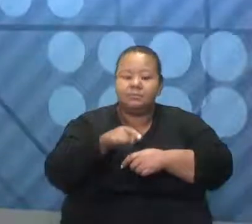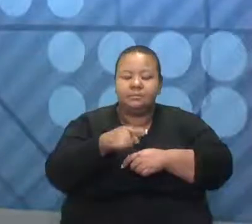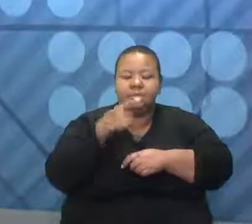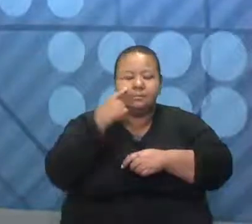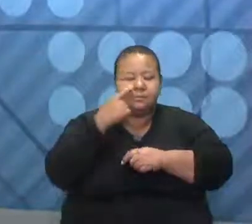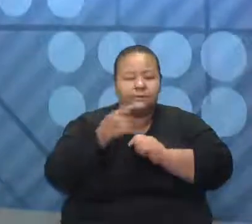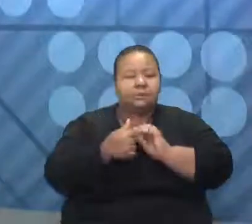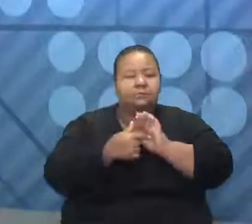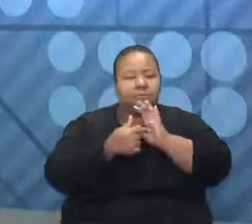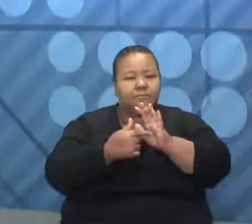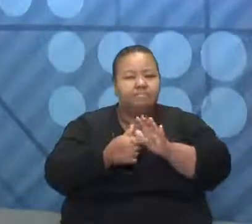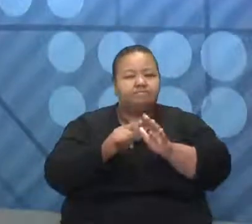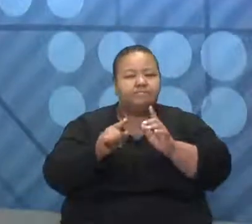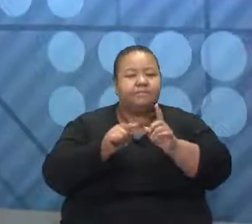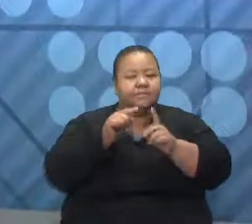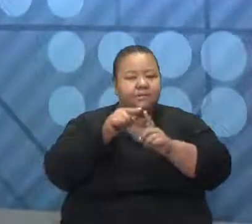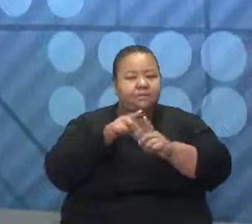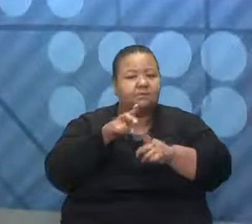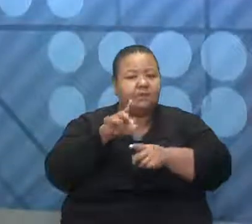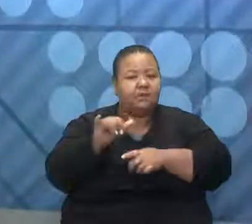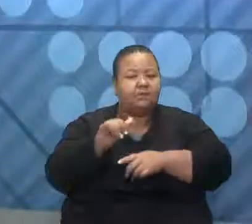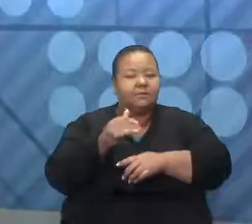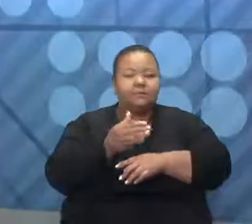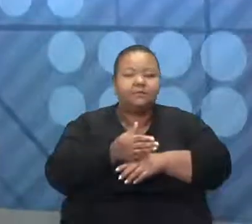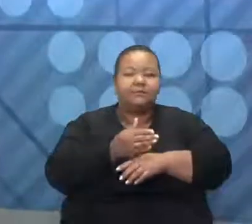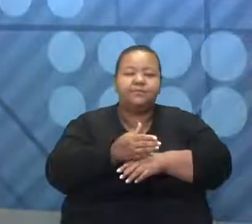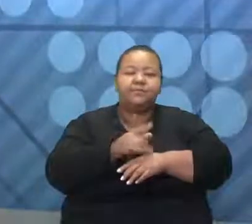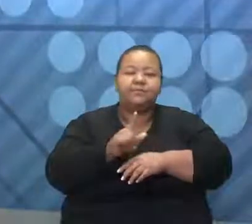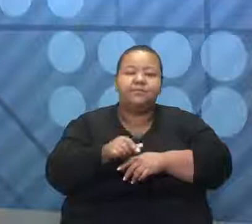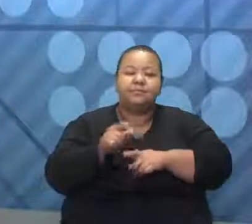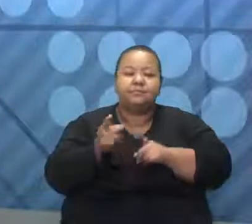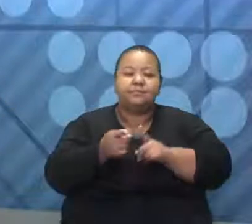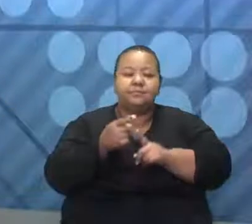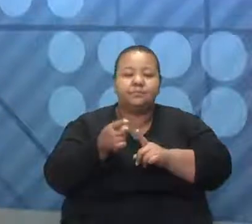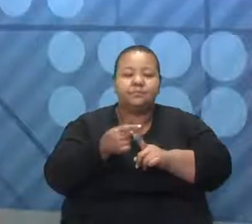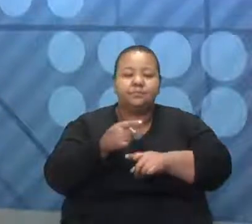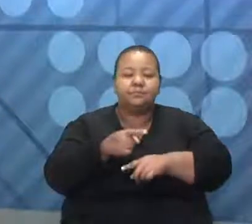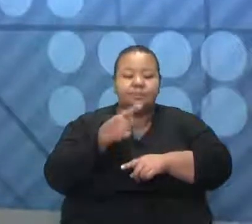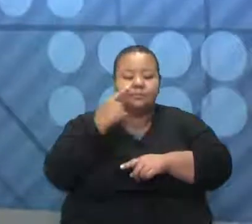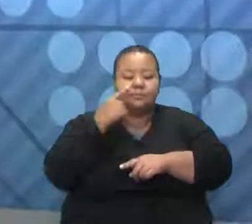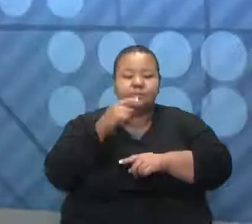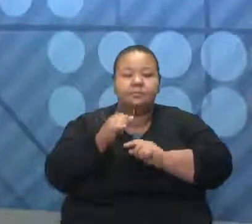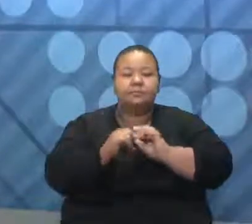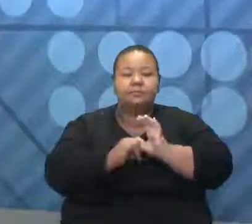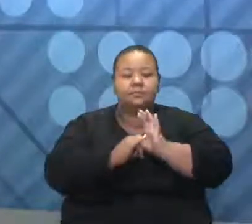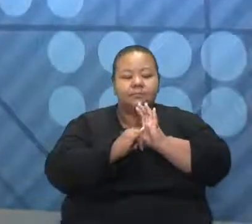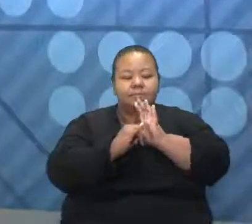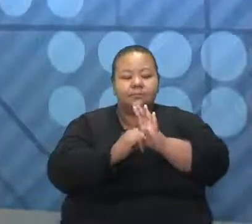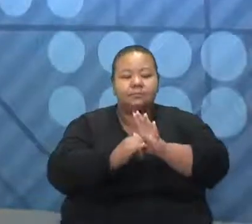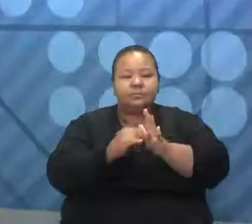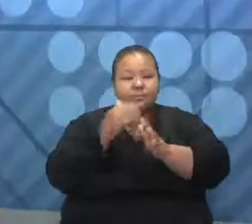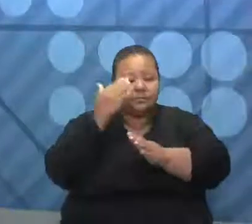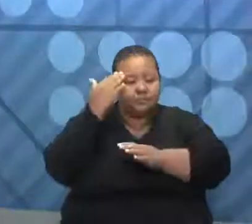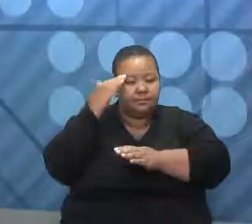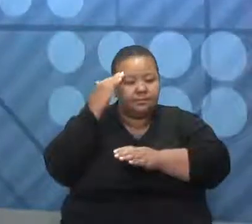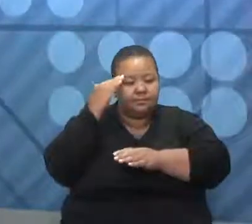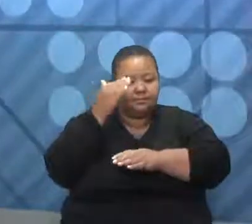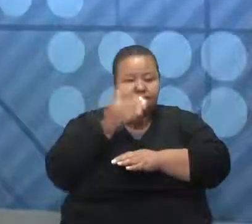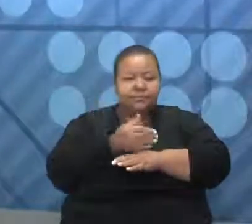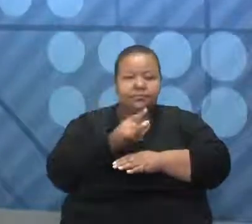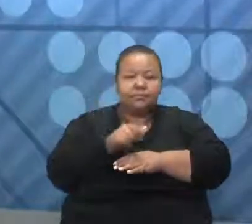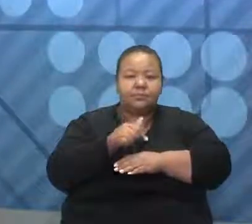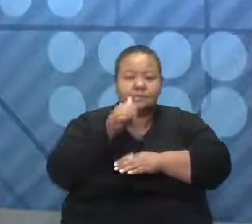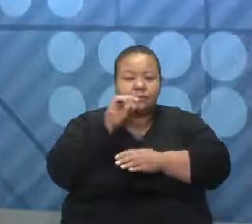que ela vai atingir o objetivo que foi definido. Então, primeiro eu tenho que ter um indicador para me orientar, para ver